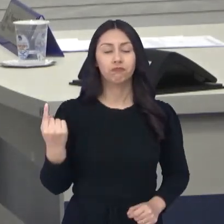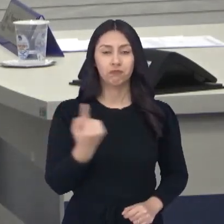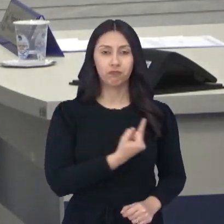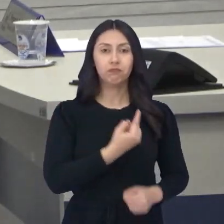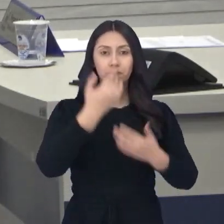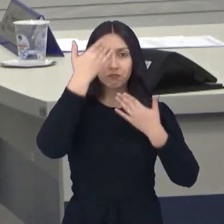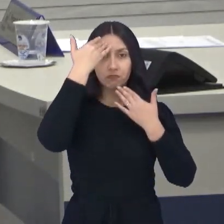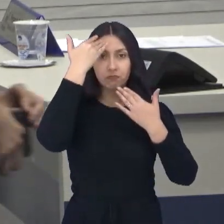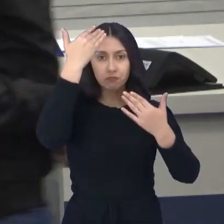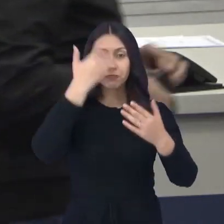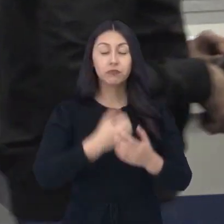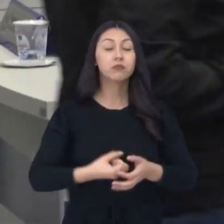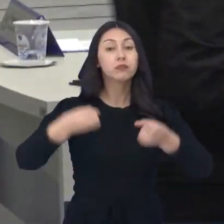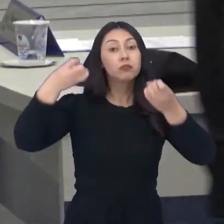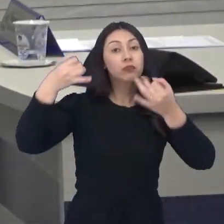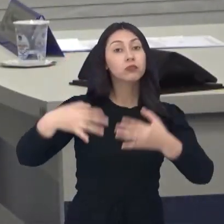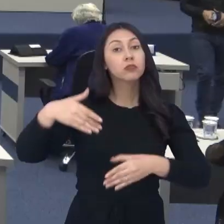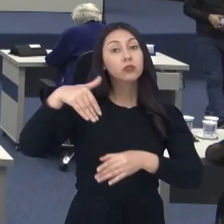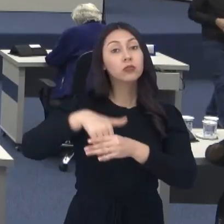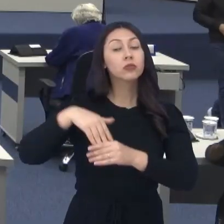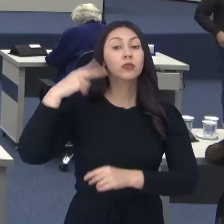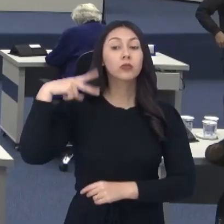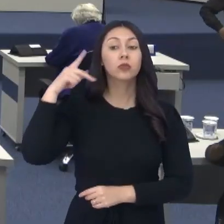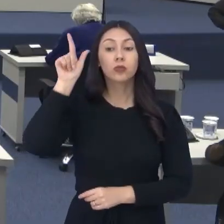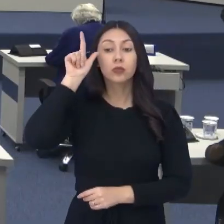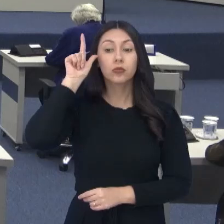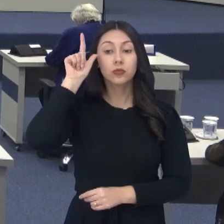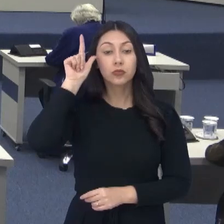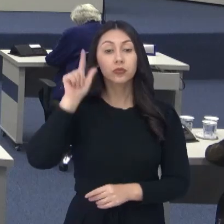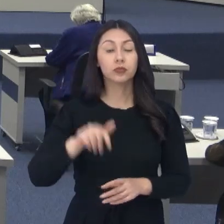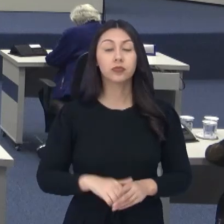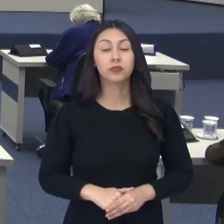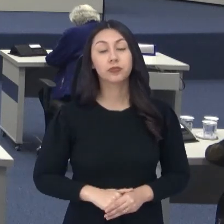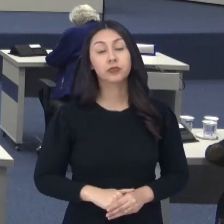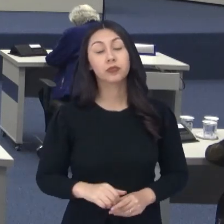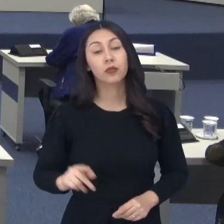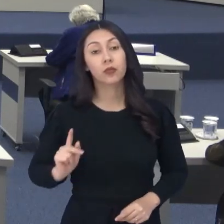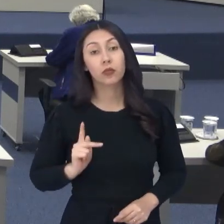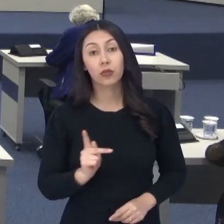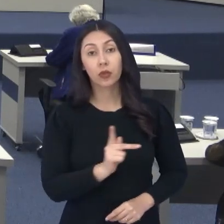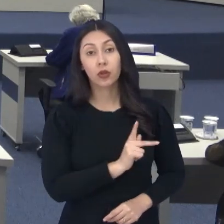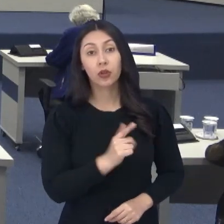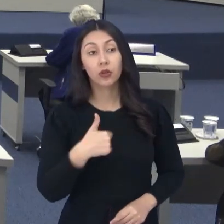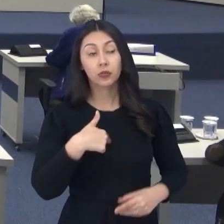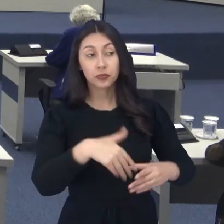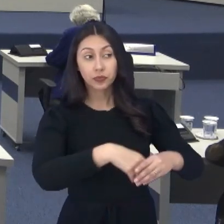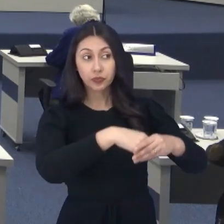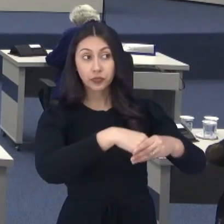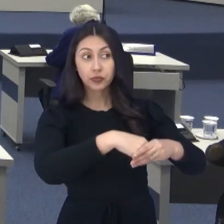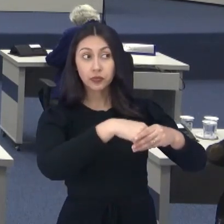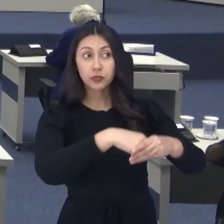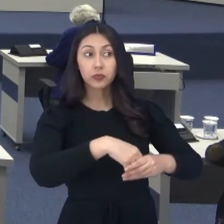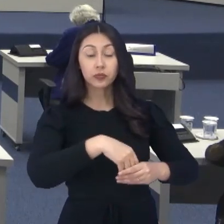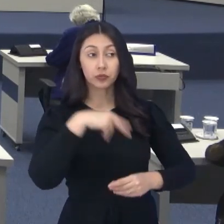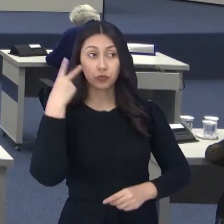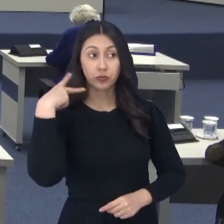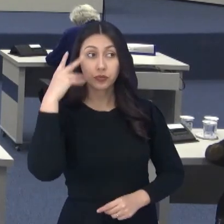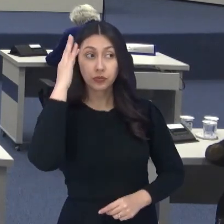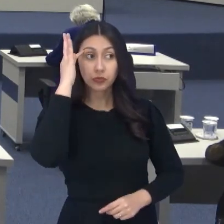Obrigado. Justificativo de votação, vereador Lindo Bispo. Senhor presidente, até cumprimento o vereador Tomás por a